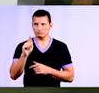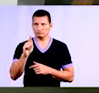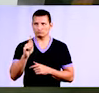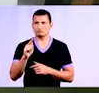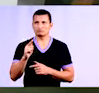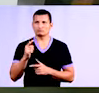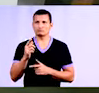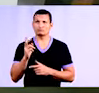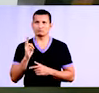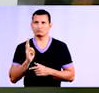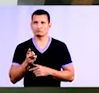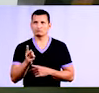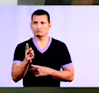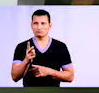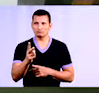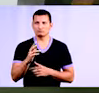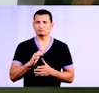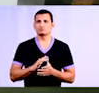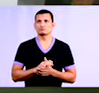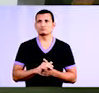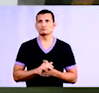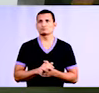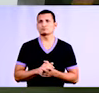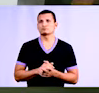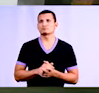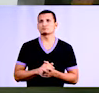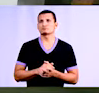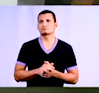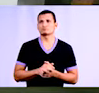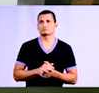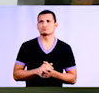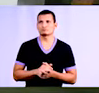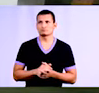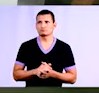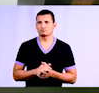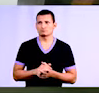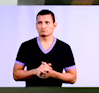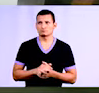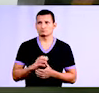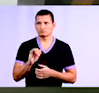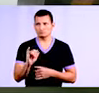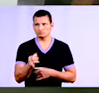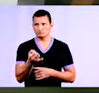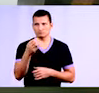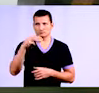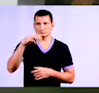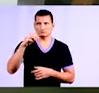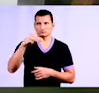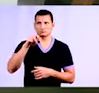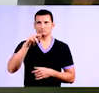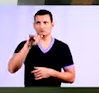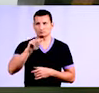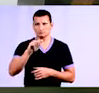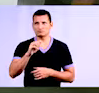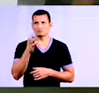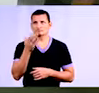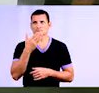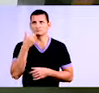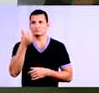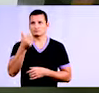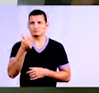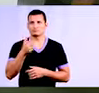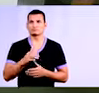Sem se perder, sem danificar o processo, não é isso? E aproveitando a memória de uma forma mais eficiente. Tá, eu não fico